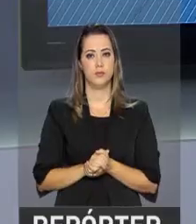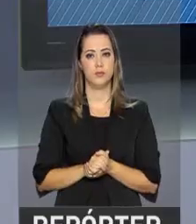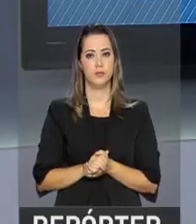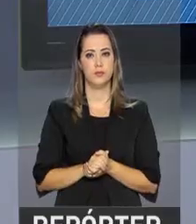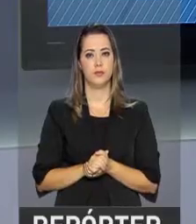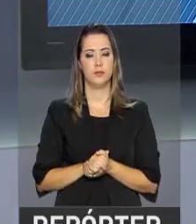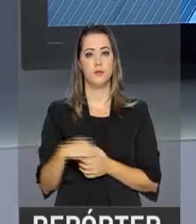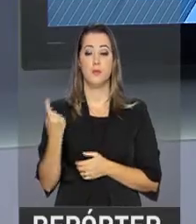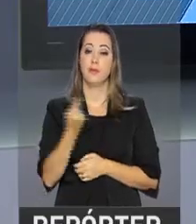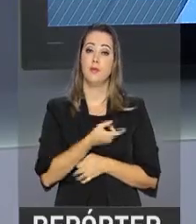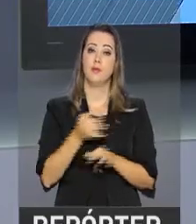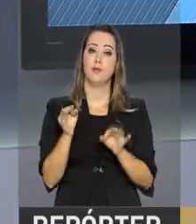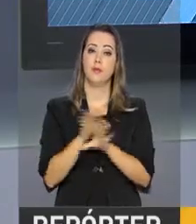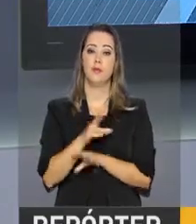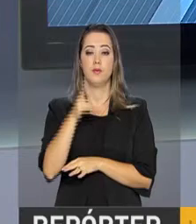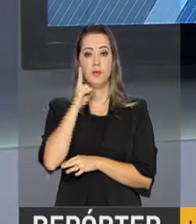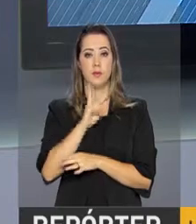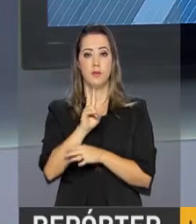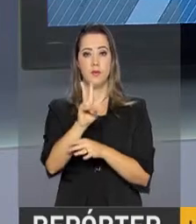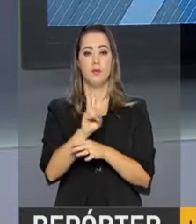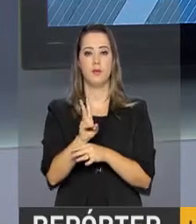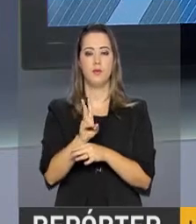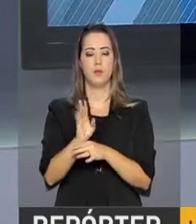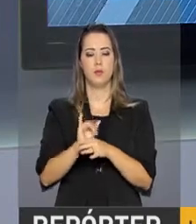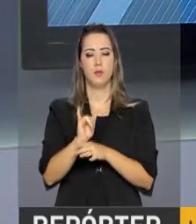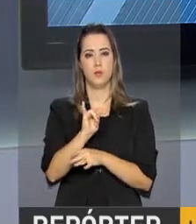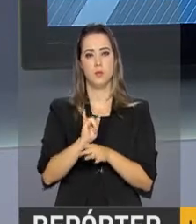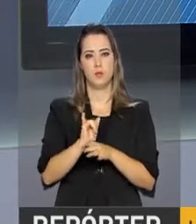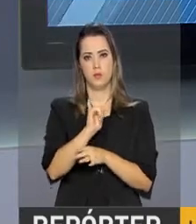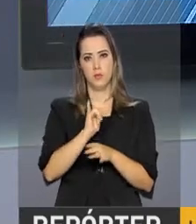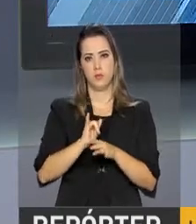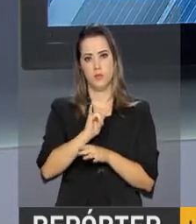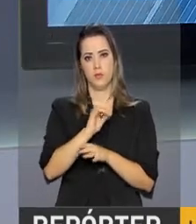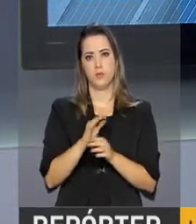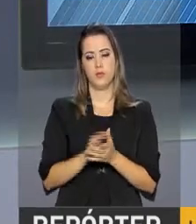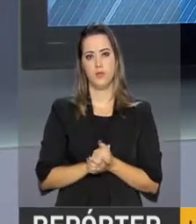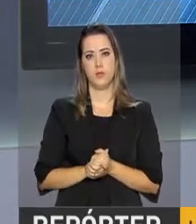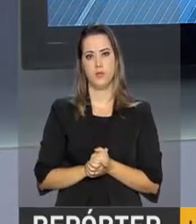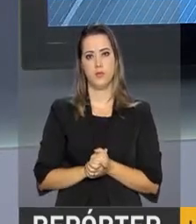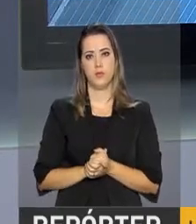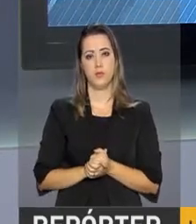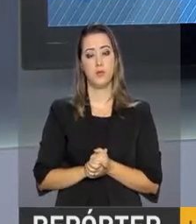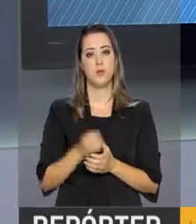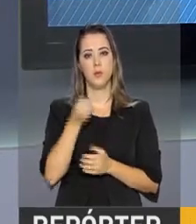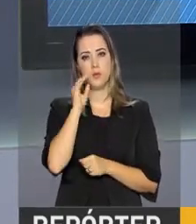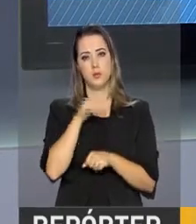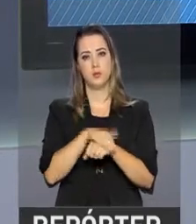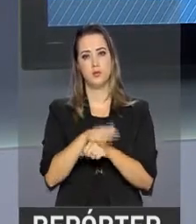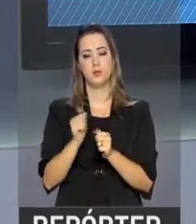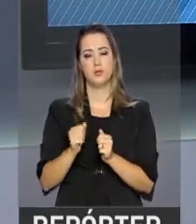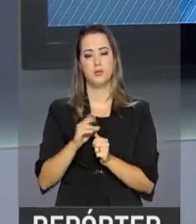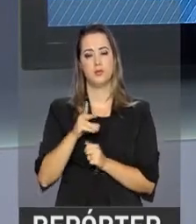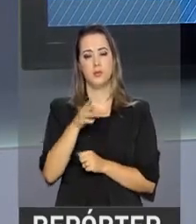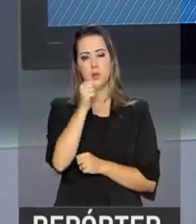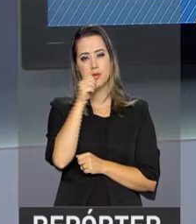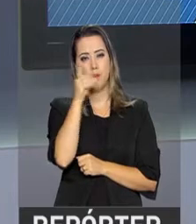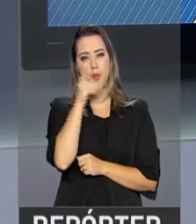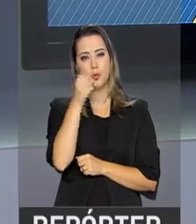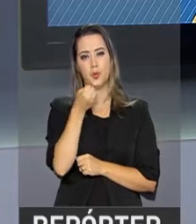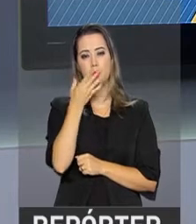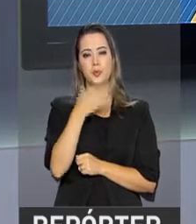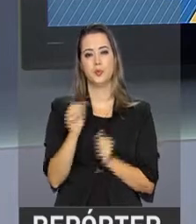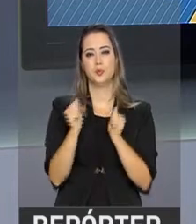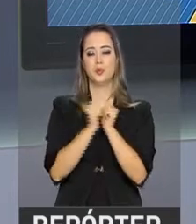e nós ficamos por aqui você pode rever as reportagens no youtube uma boa noite um ótimo final de semana e